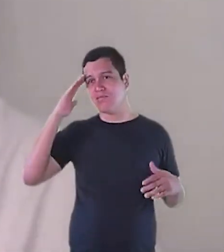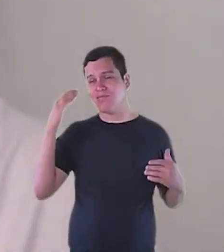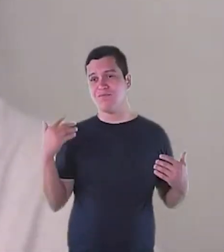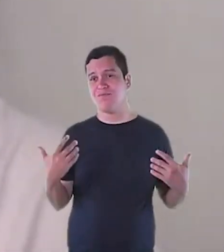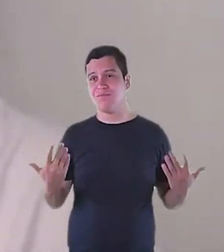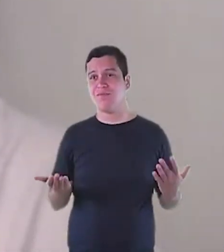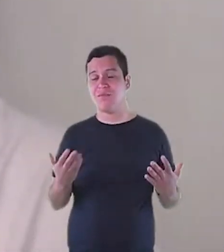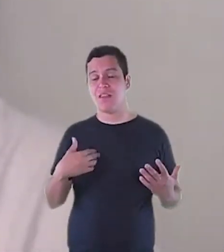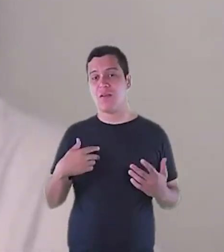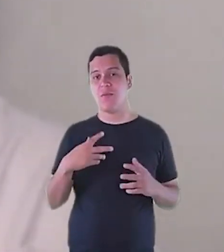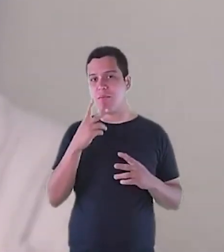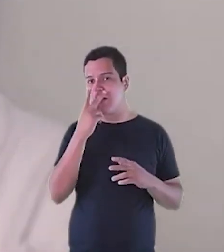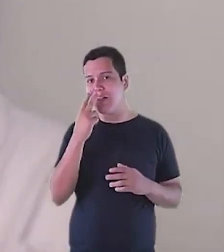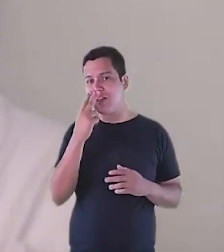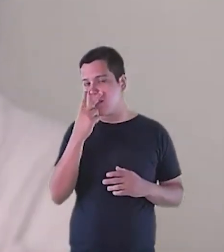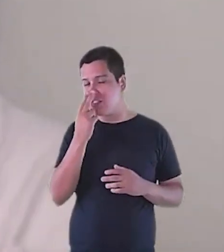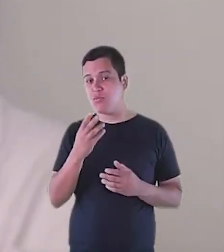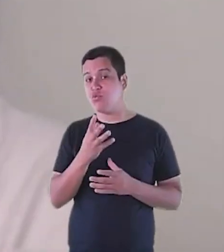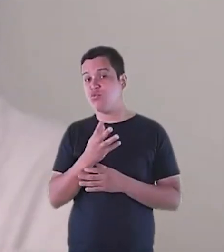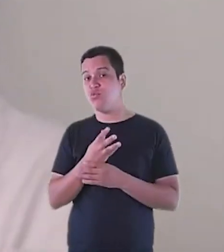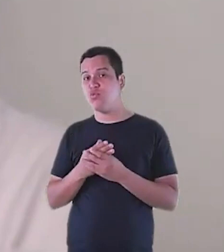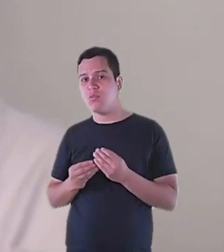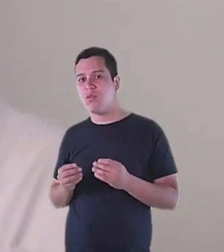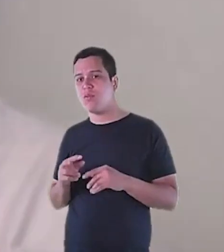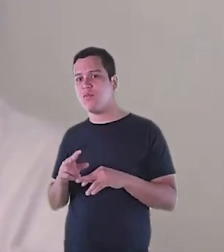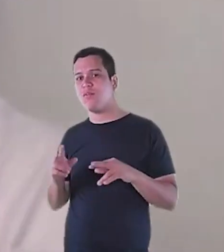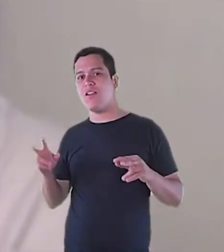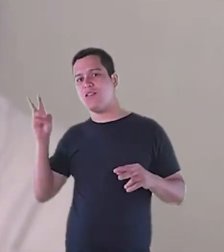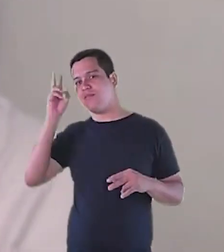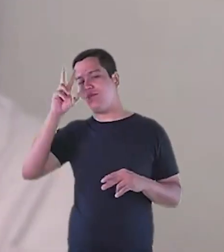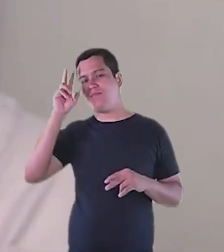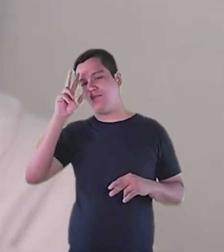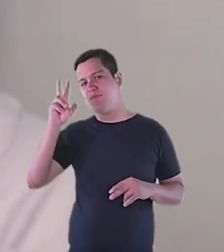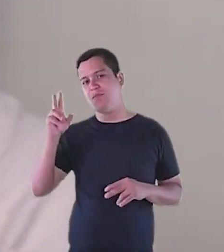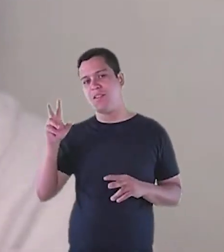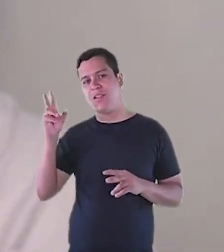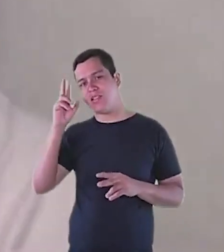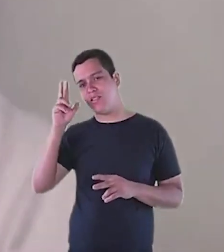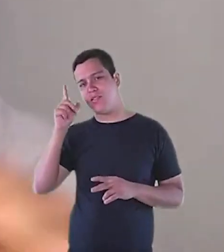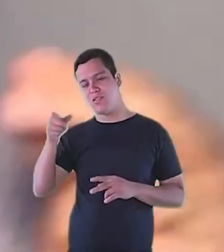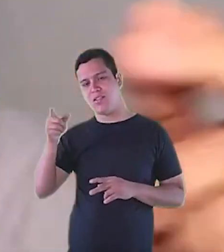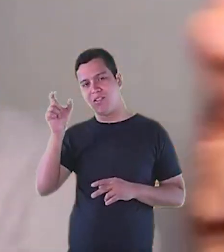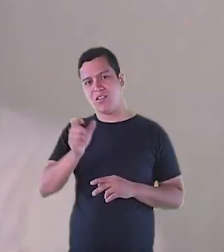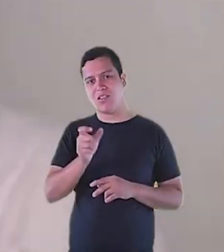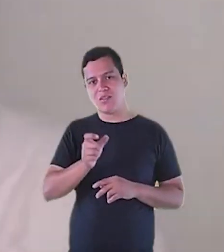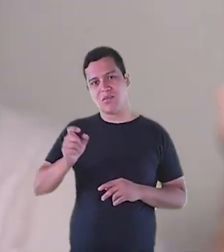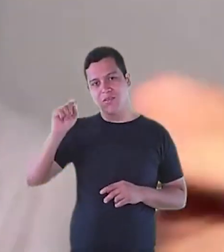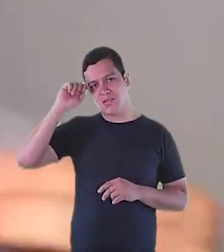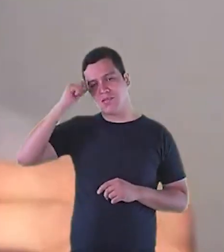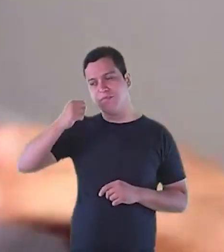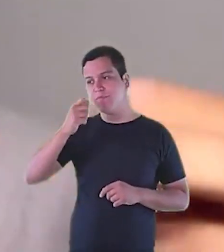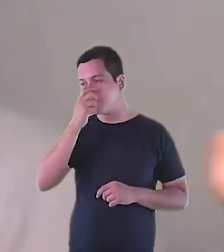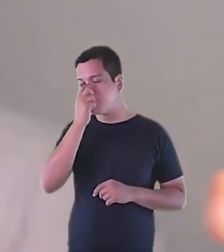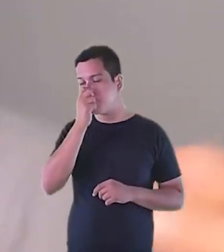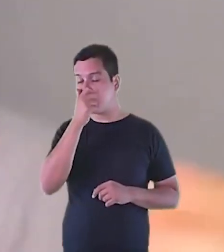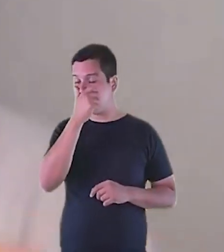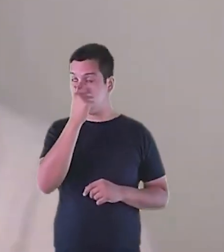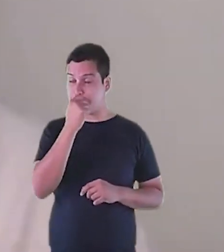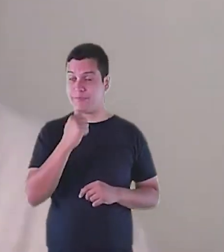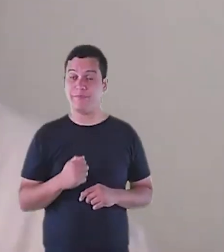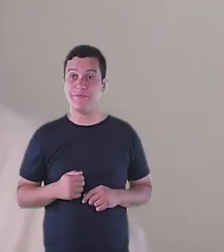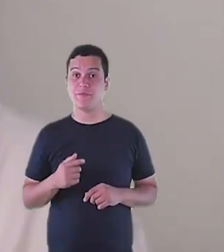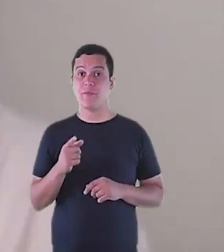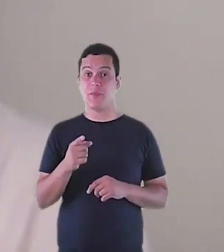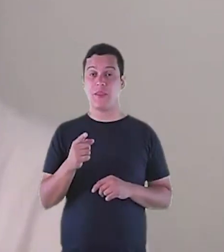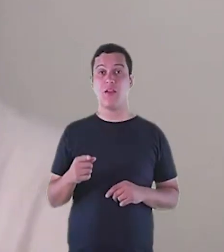dentro do escravismo, quando você observa o quanto o tráfico negreiro precificava as pessoas na África